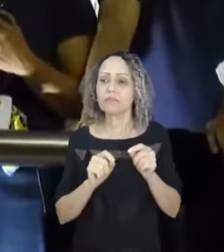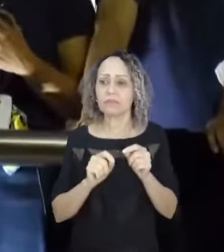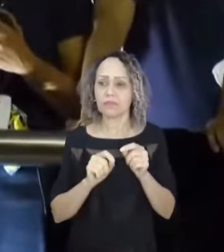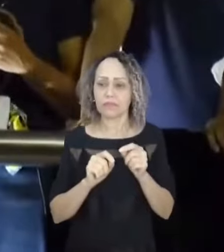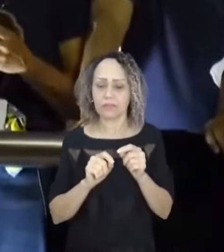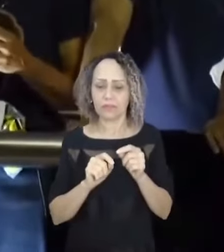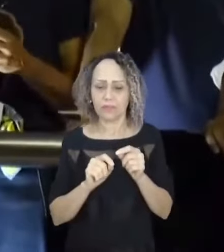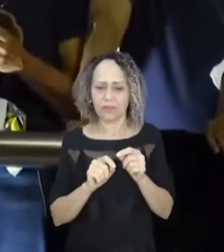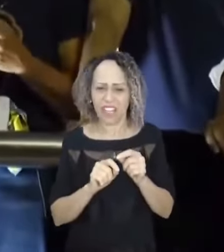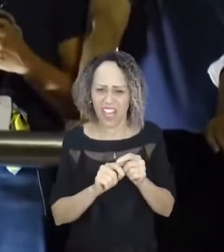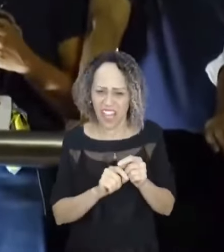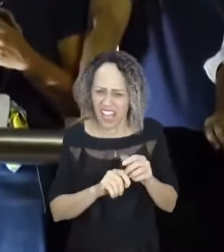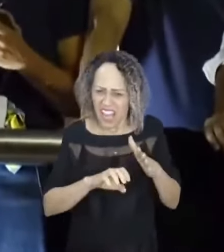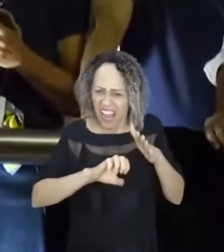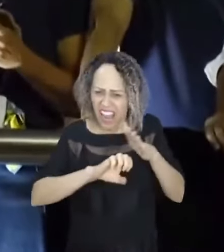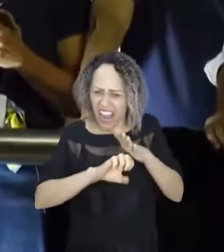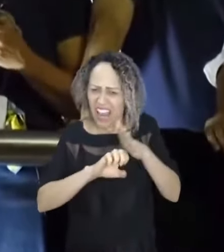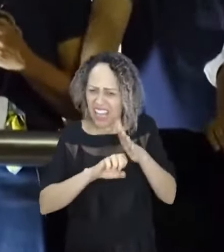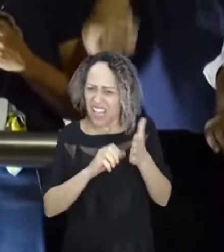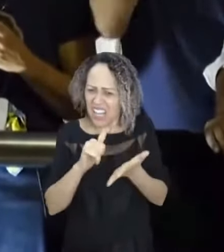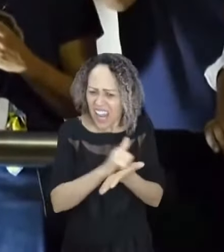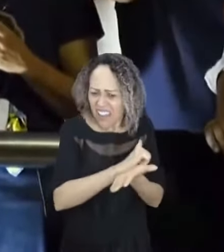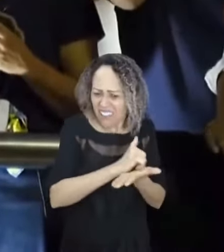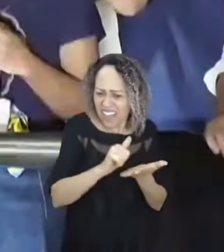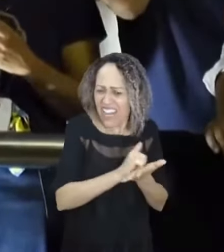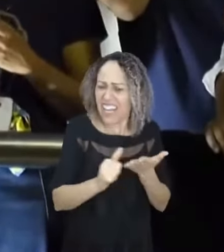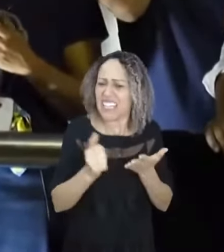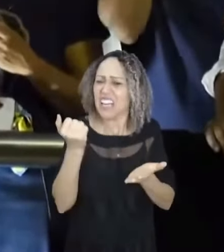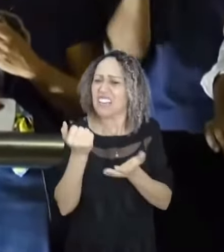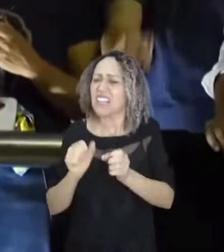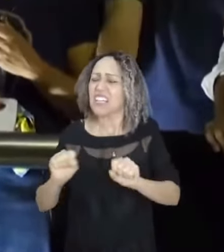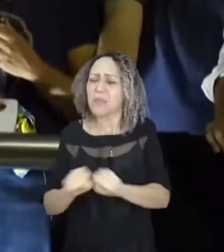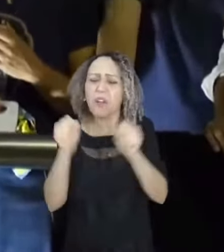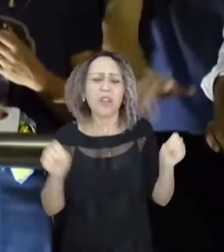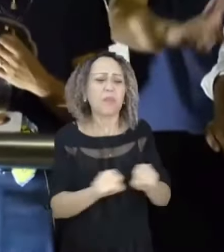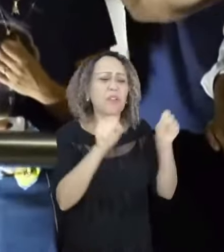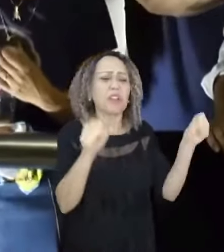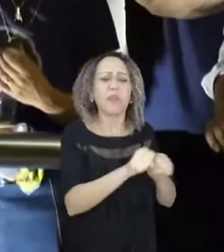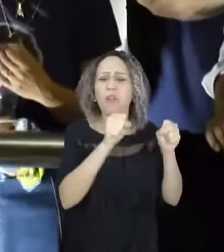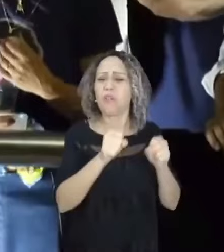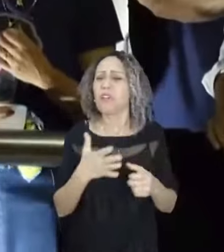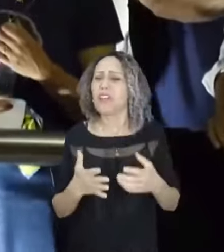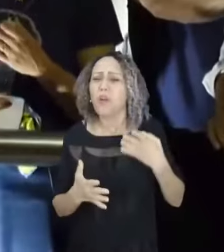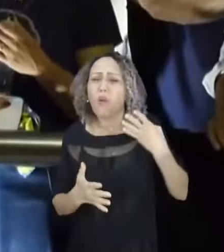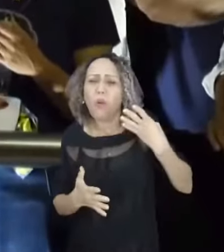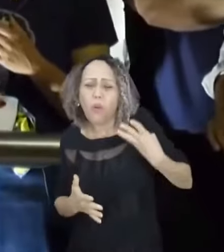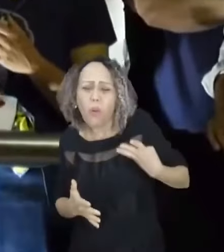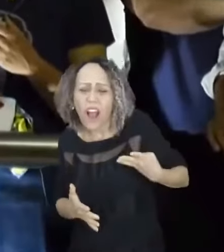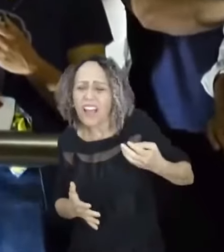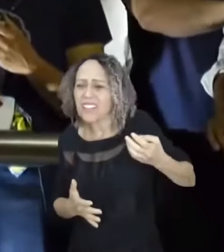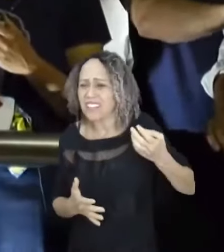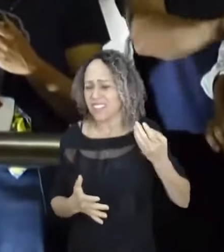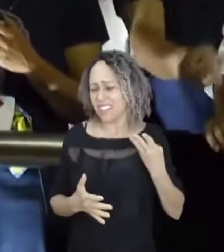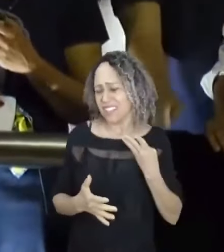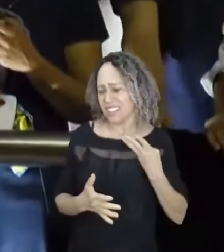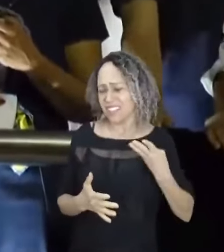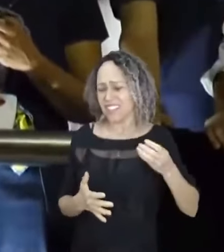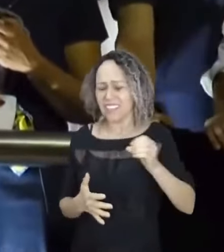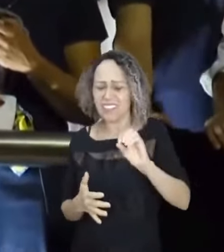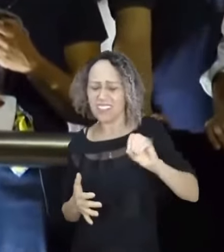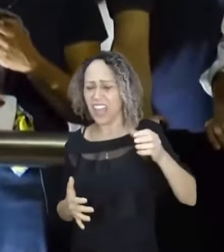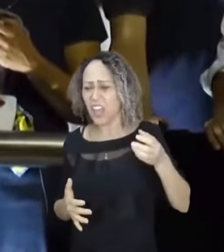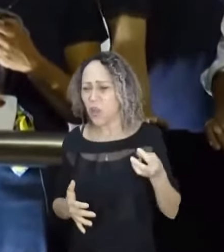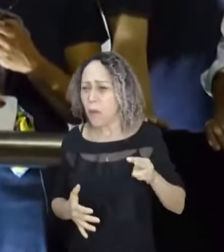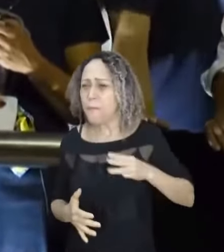4.400.000 desempregos. Deixou de arrecadar o Estado 58 bilhões de impostos e 270